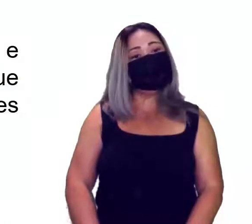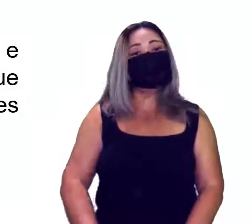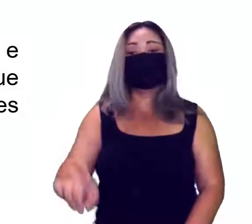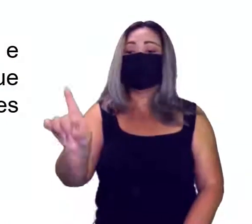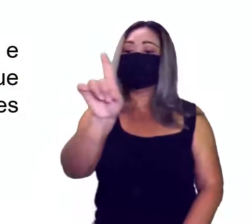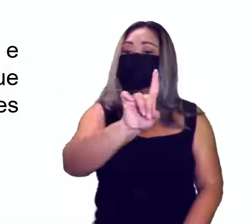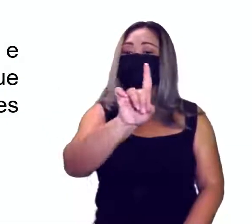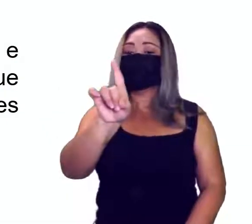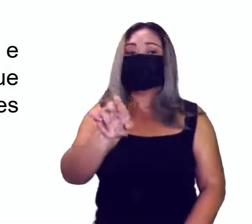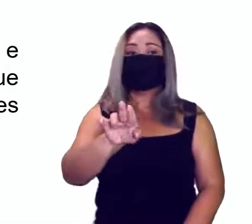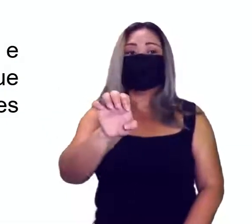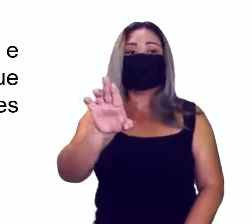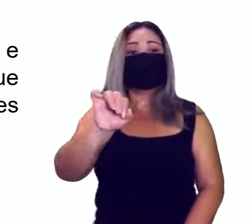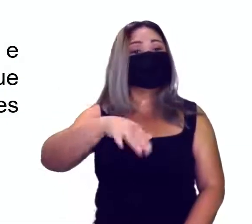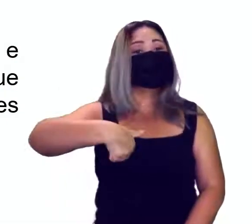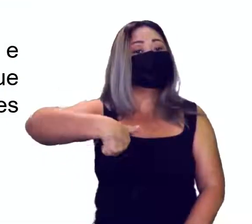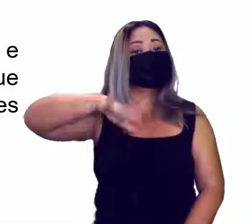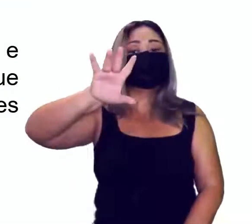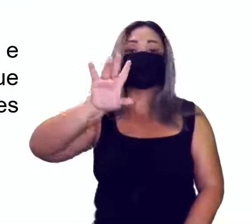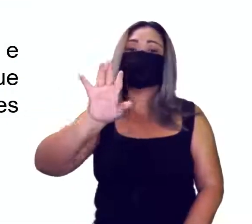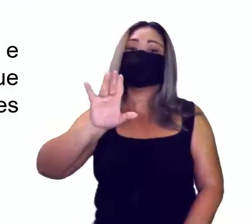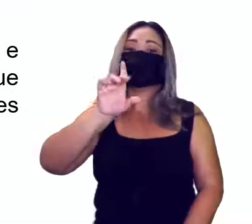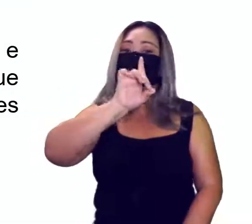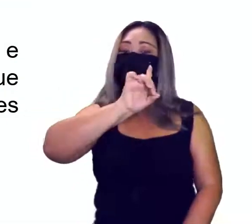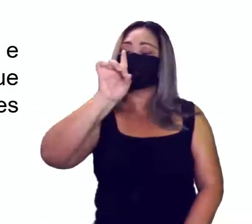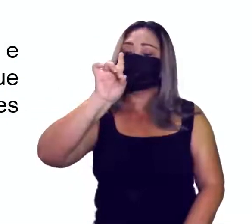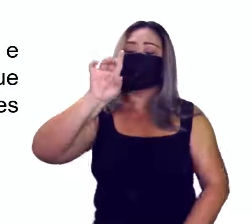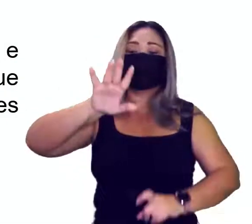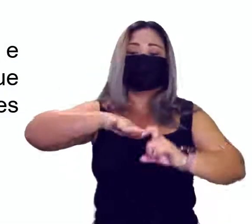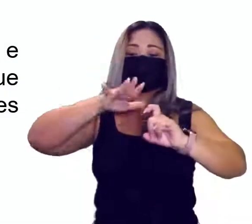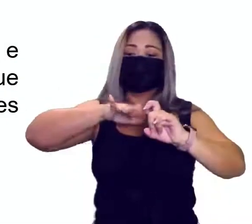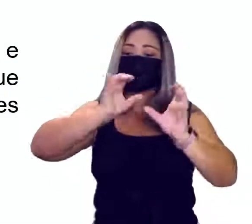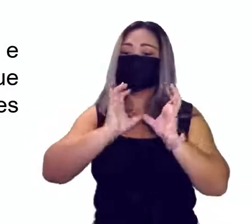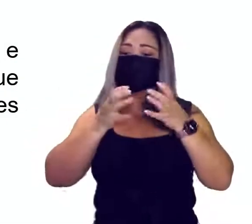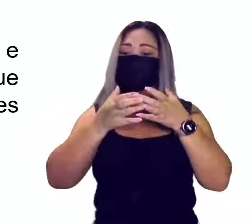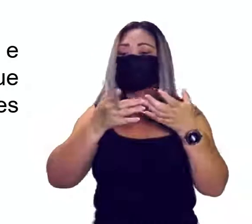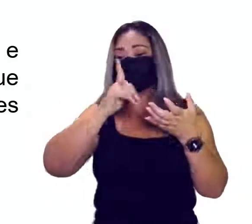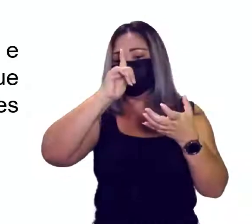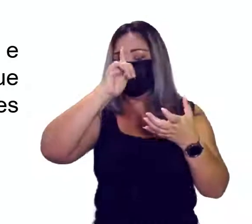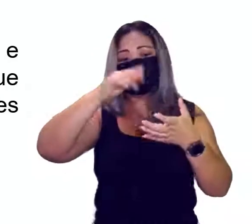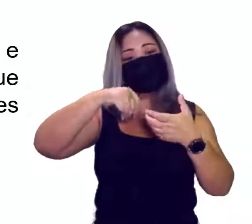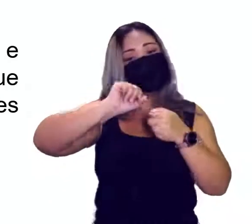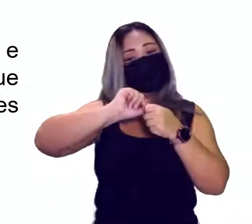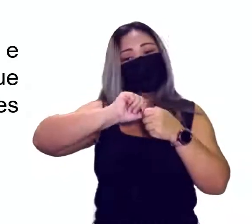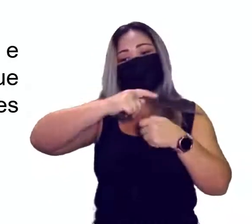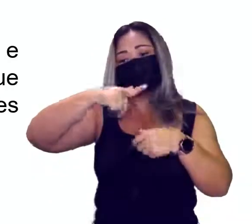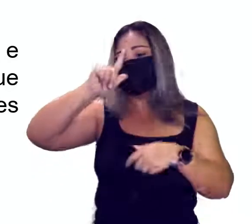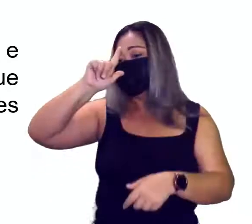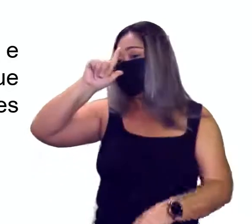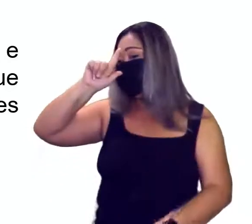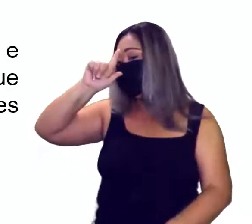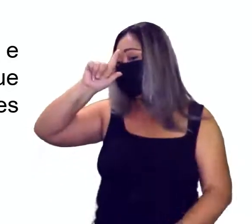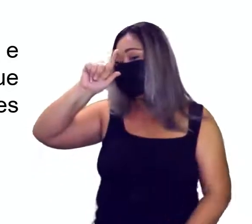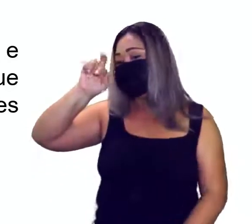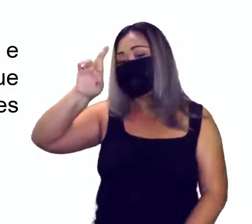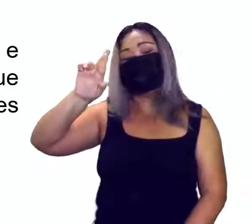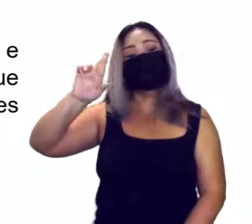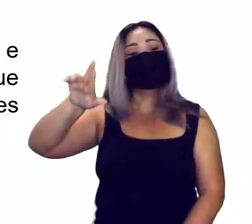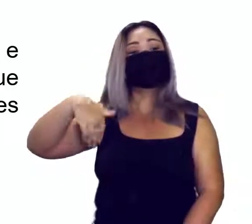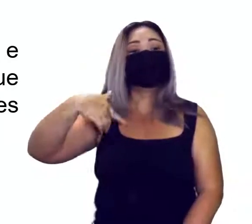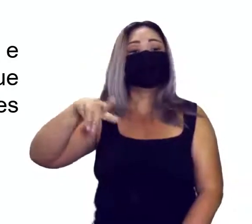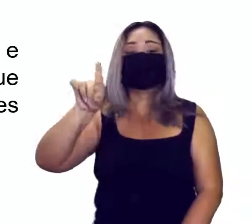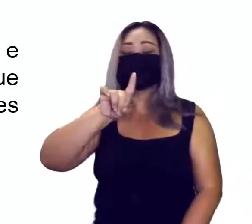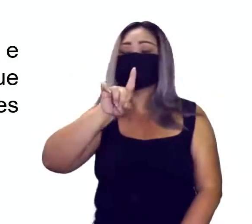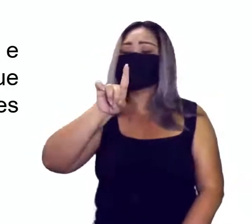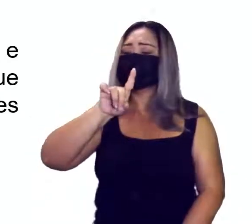Zeus, o maior deus da mitologia grega. Ele era o maior de todos, poderoso. Foi o